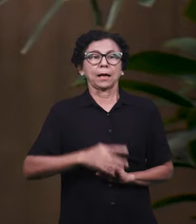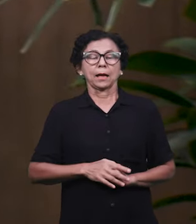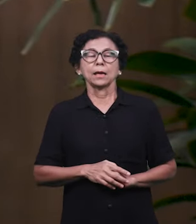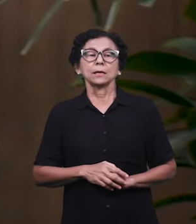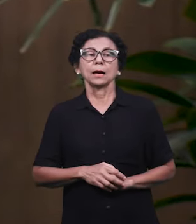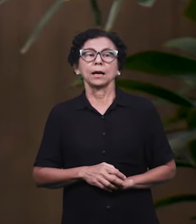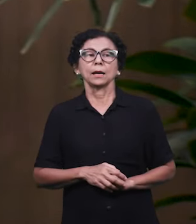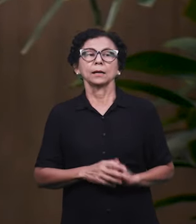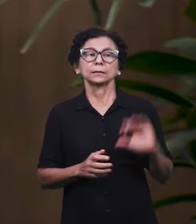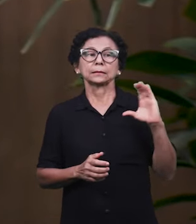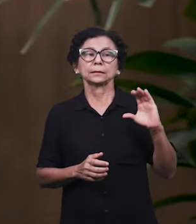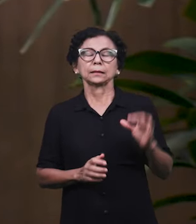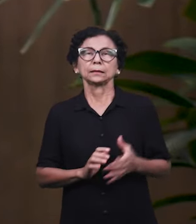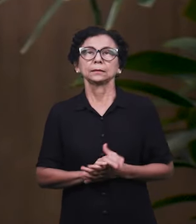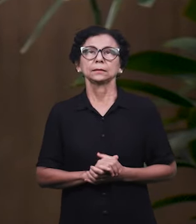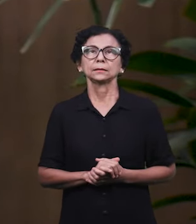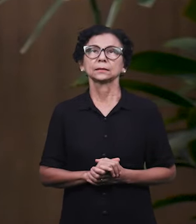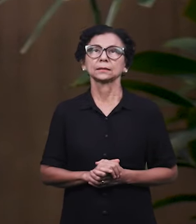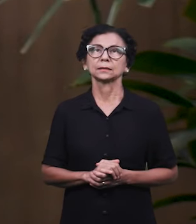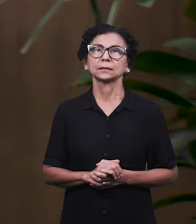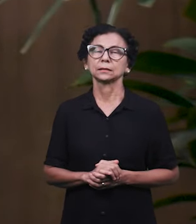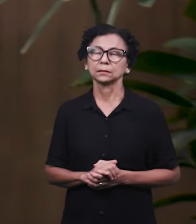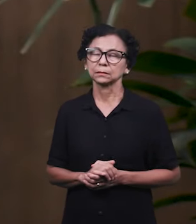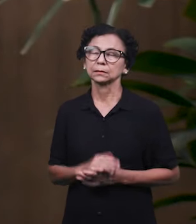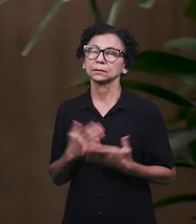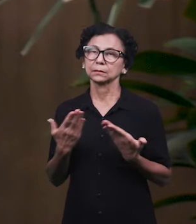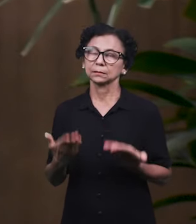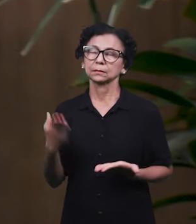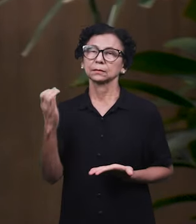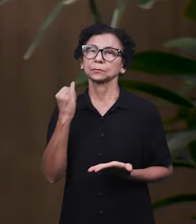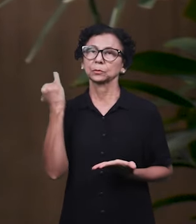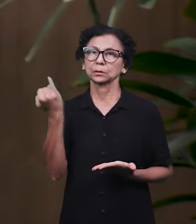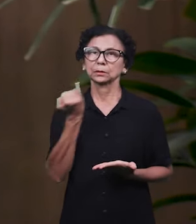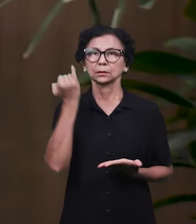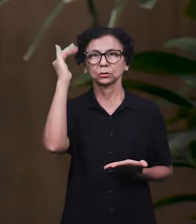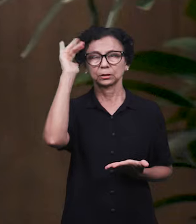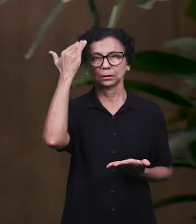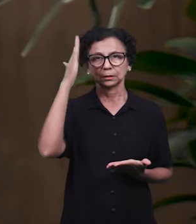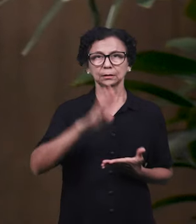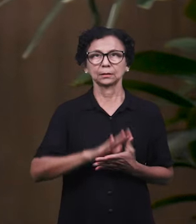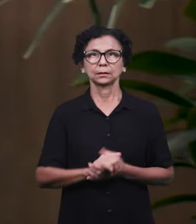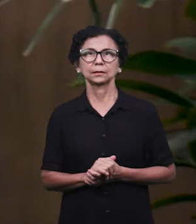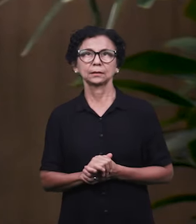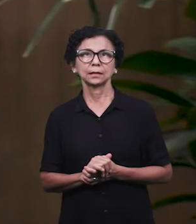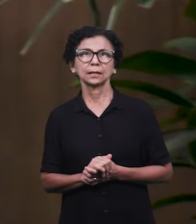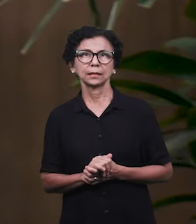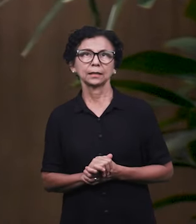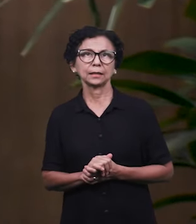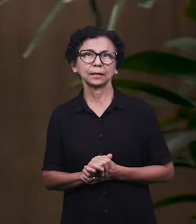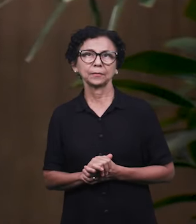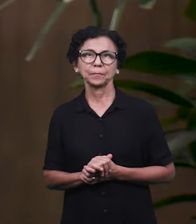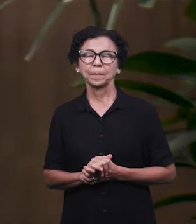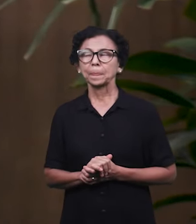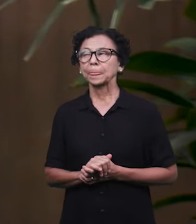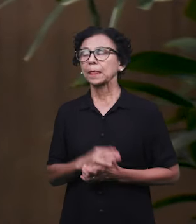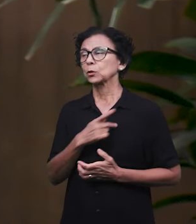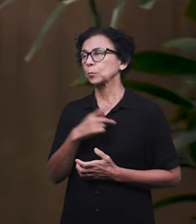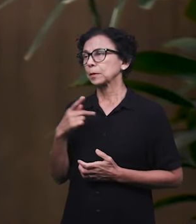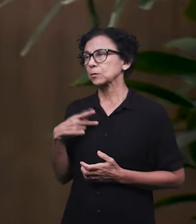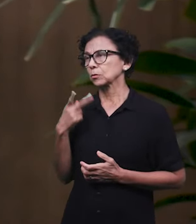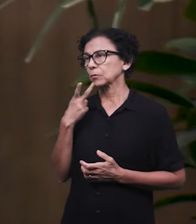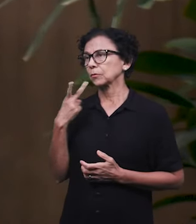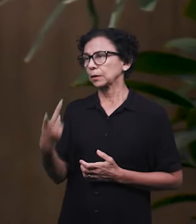entender que o conhecimento científico, ele é muito importante, como o pastor Tiago diz, né, para o nosso crescimento, para o nosso